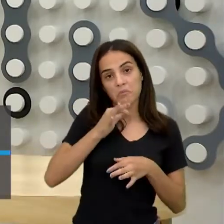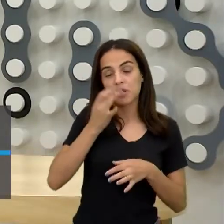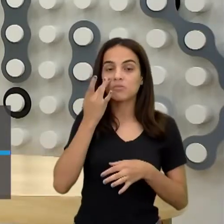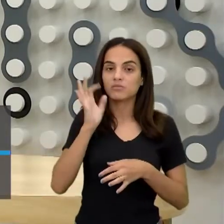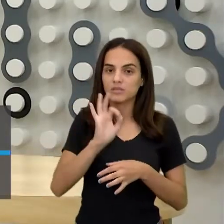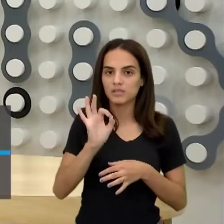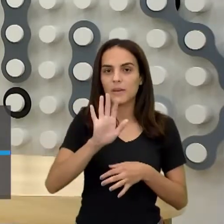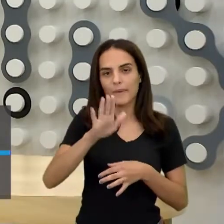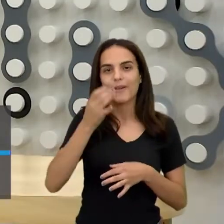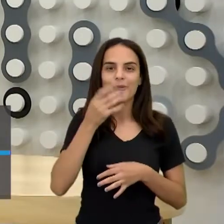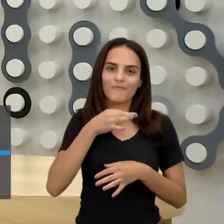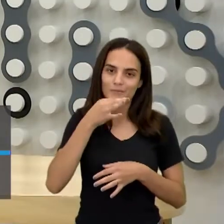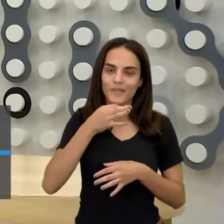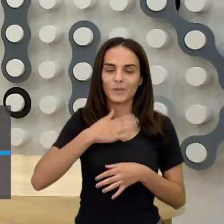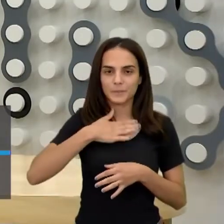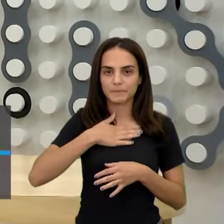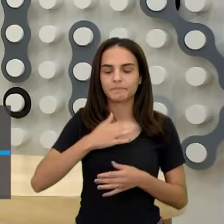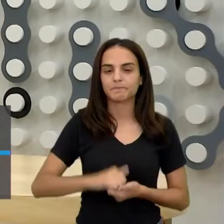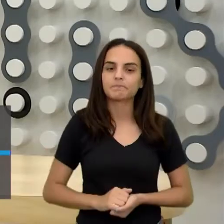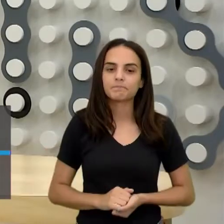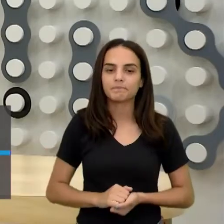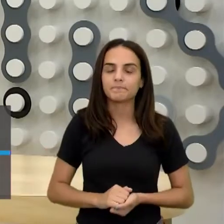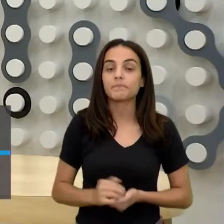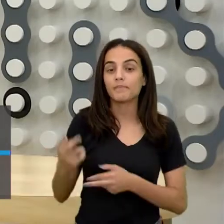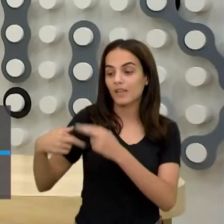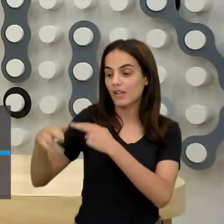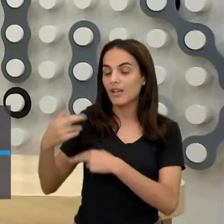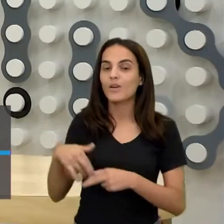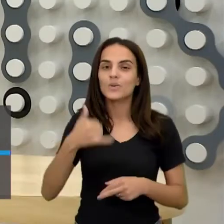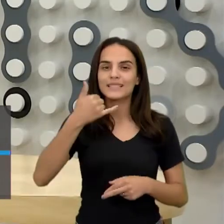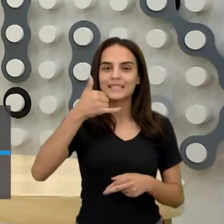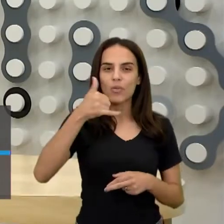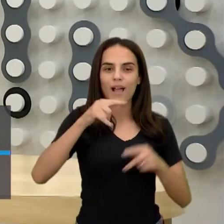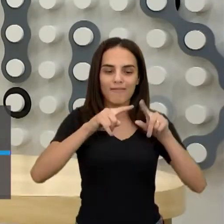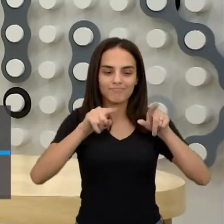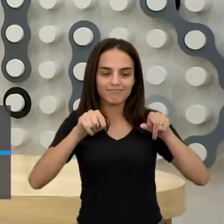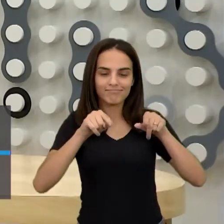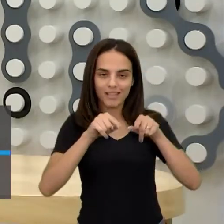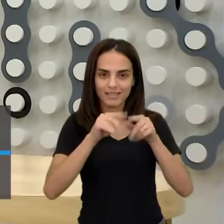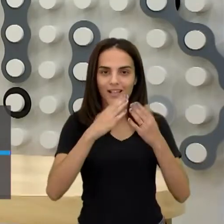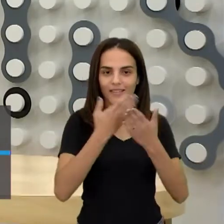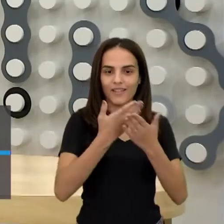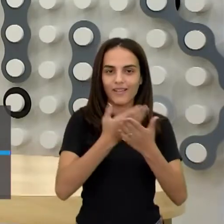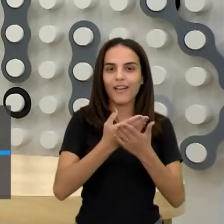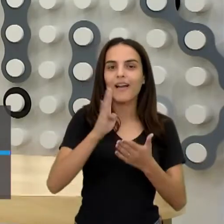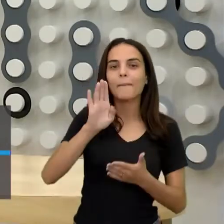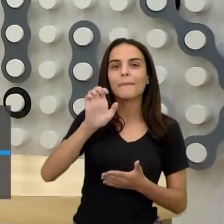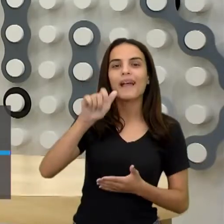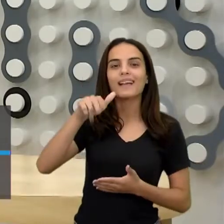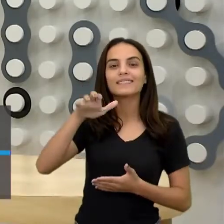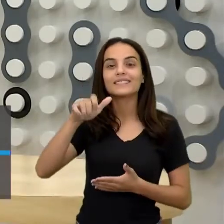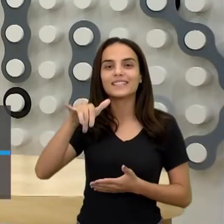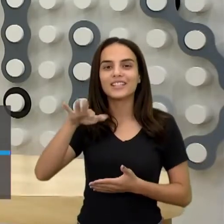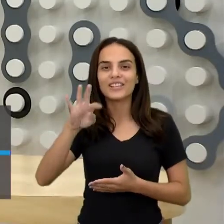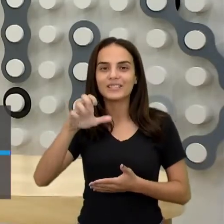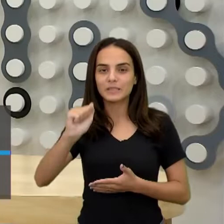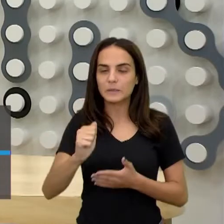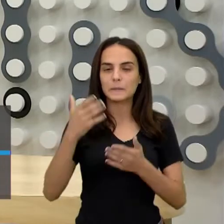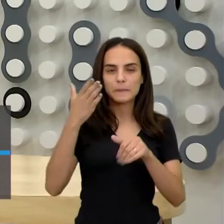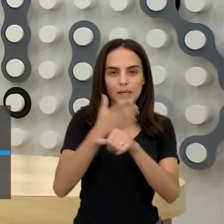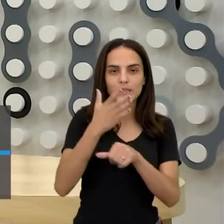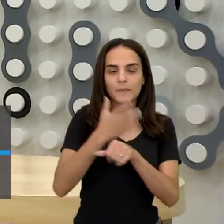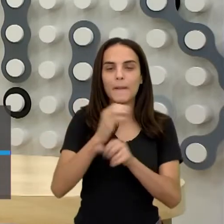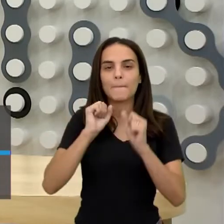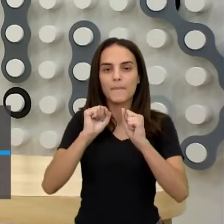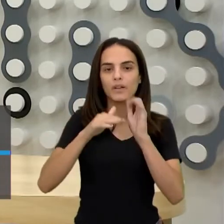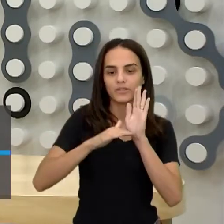mas é uma opinião minha, bacana. E aí, com relação aos celulares em sala de aula, a Beatriz também participa, é a Camille que participa lá, pode auxiliar os